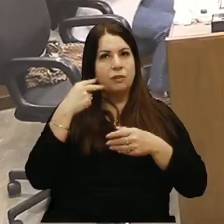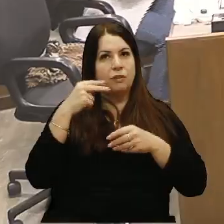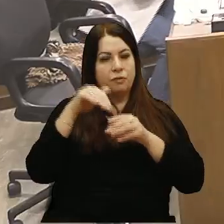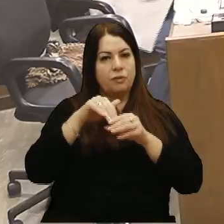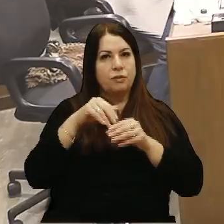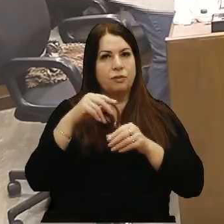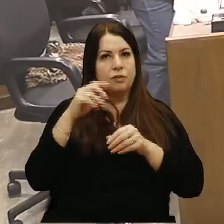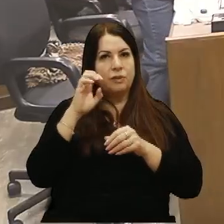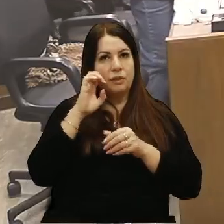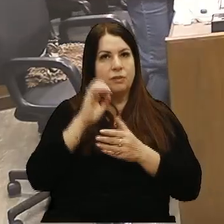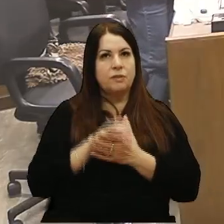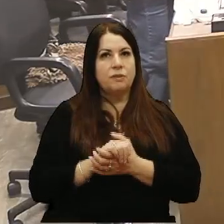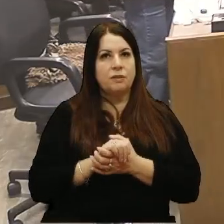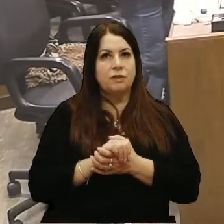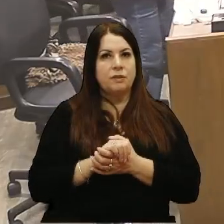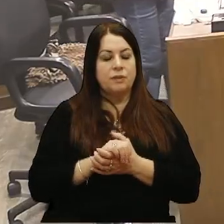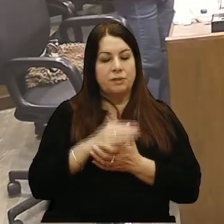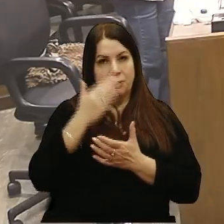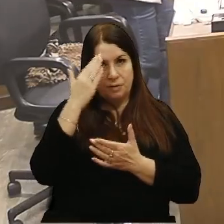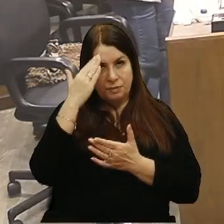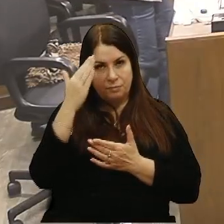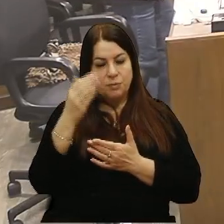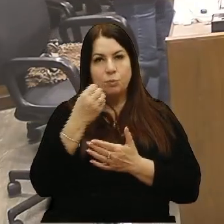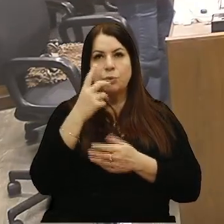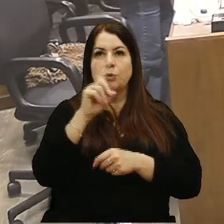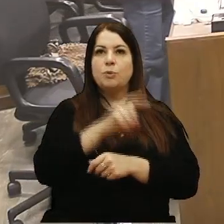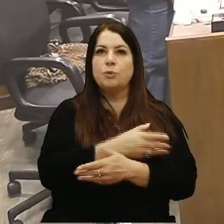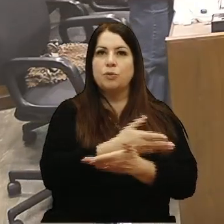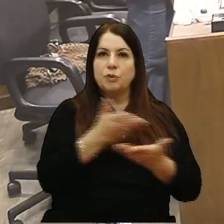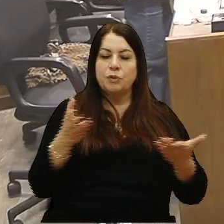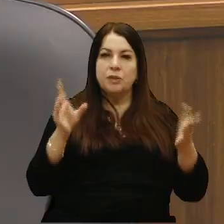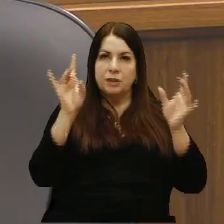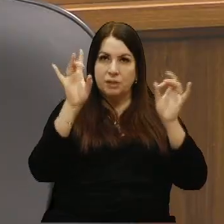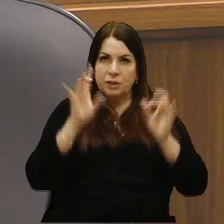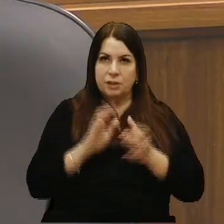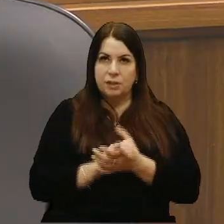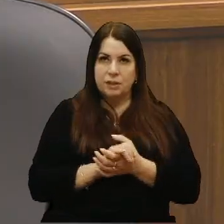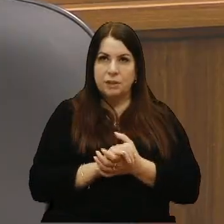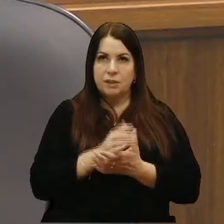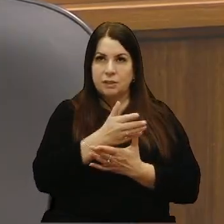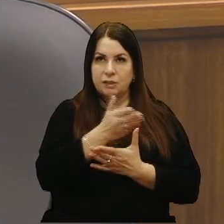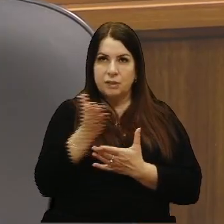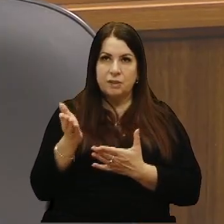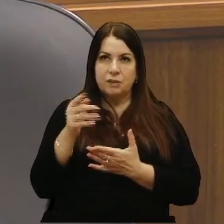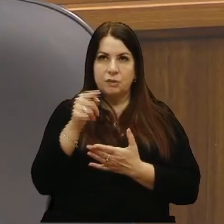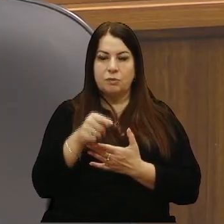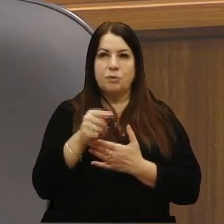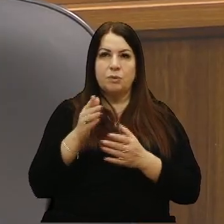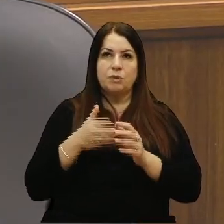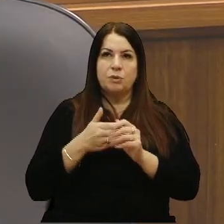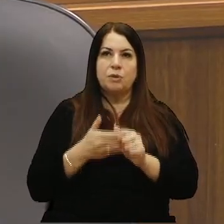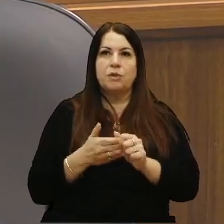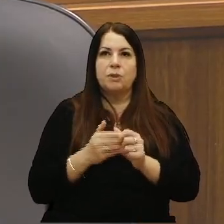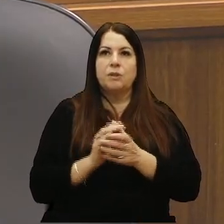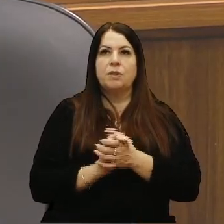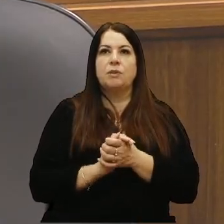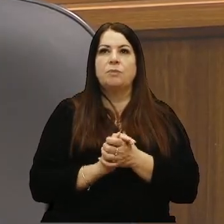Balardim. Muito obrigado. Um bom dia especial a vocês que estão aqui nos